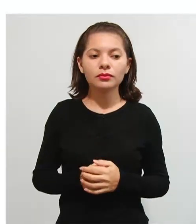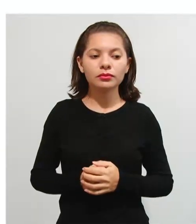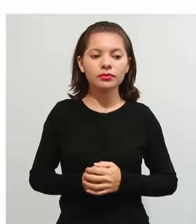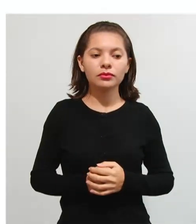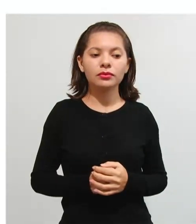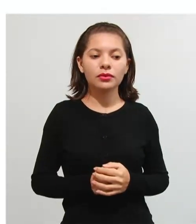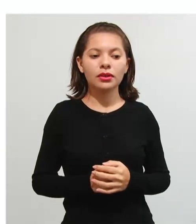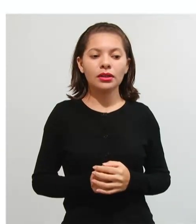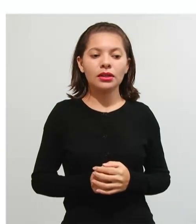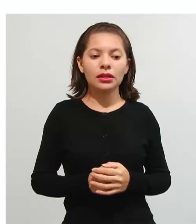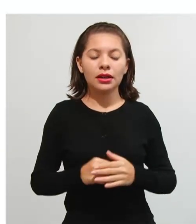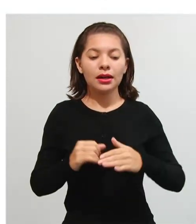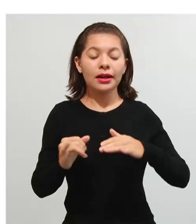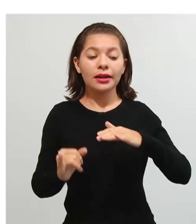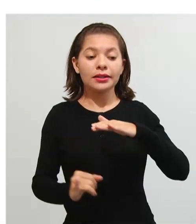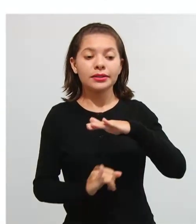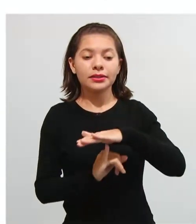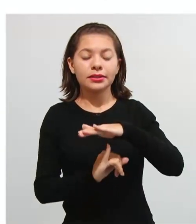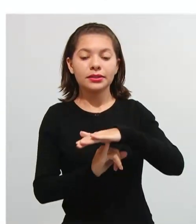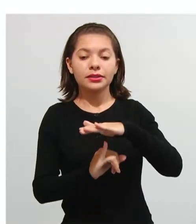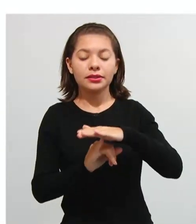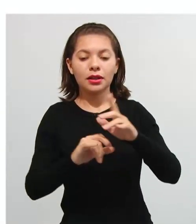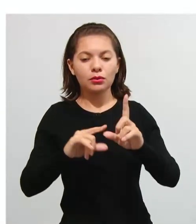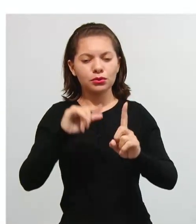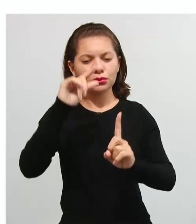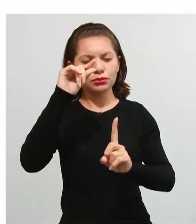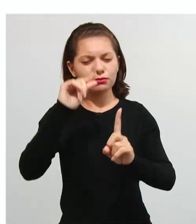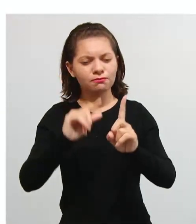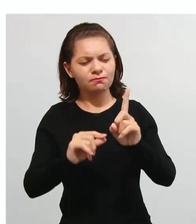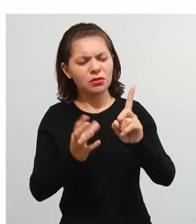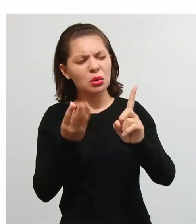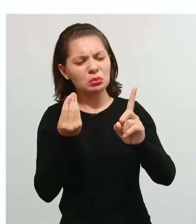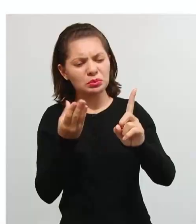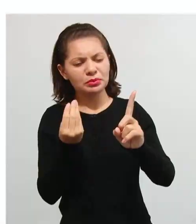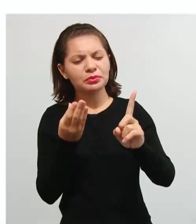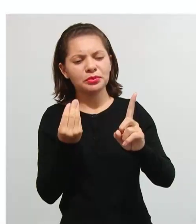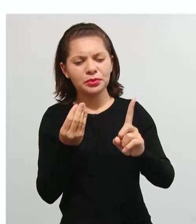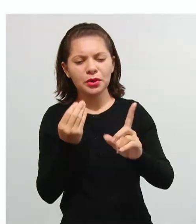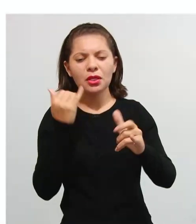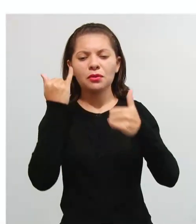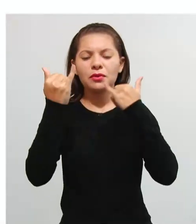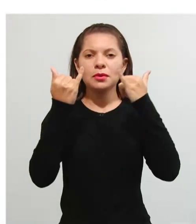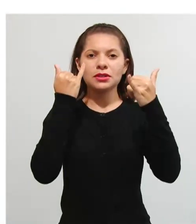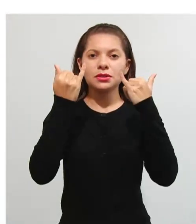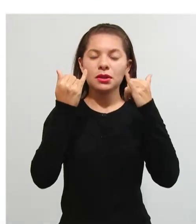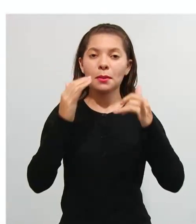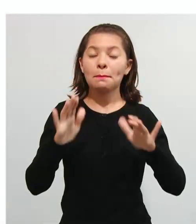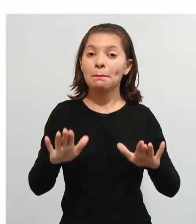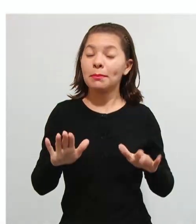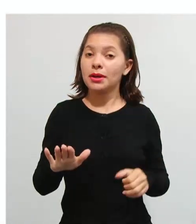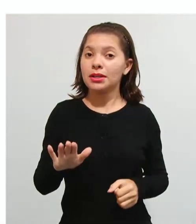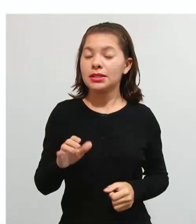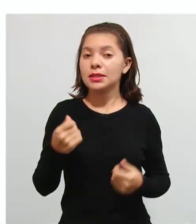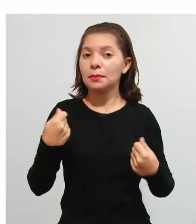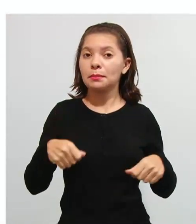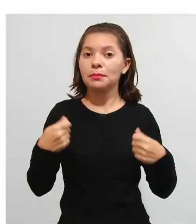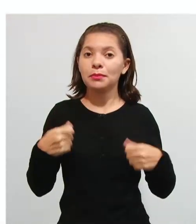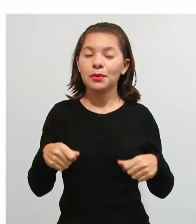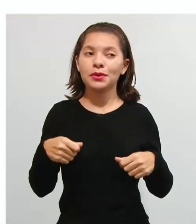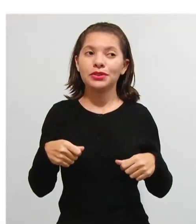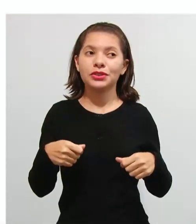As organizações, elas têm um volume imenso de informações, mas elas podem não